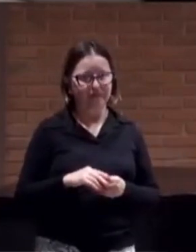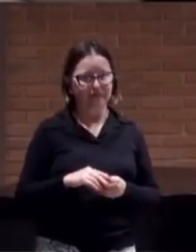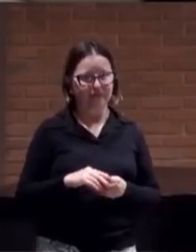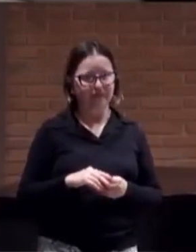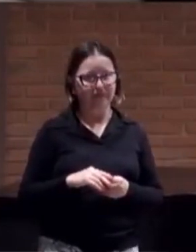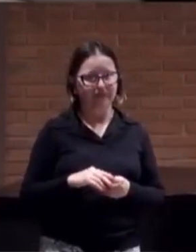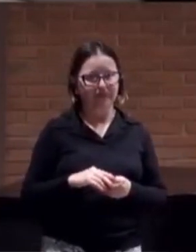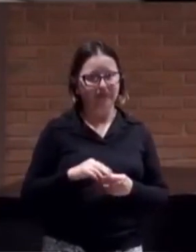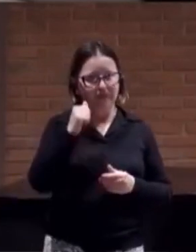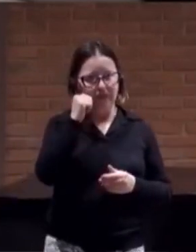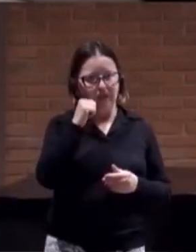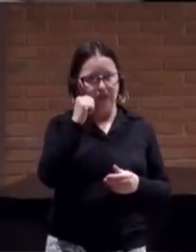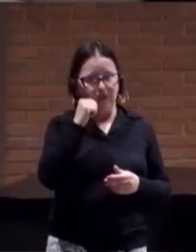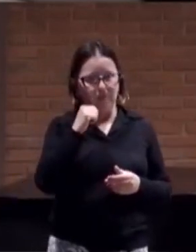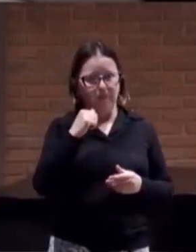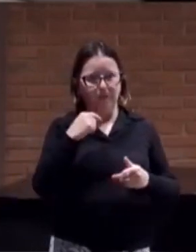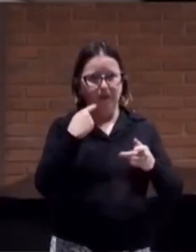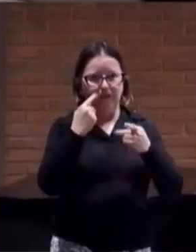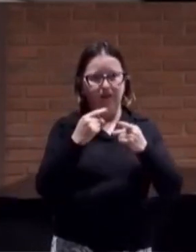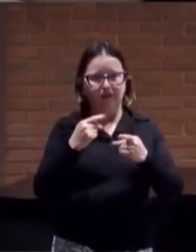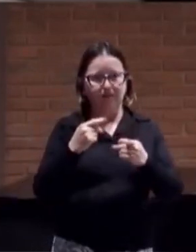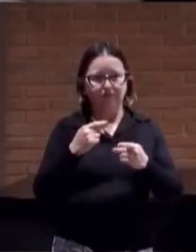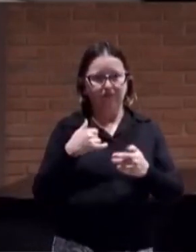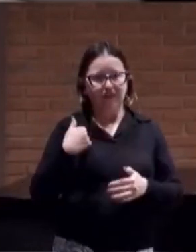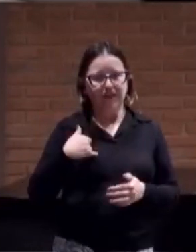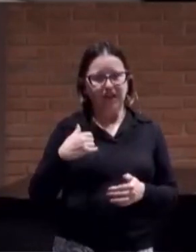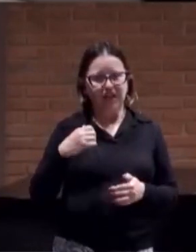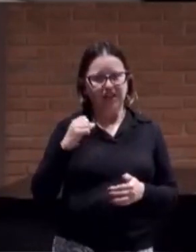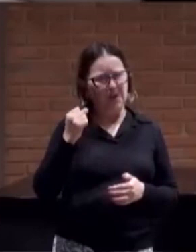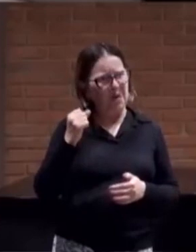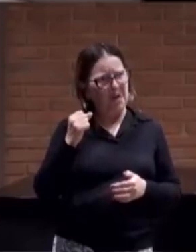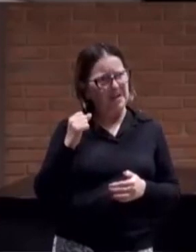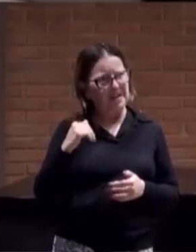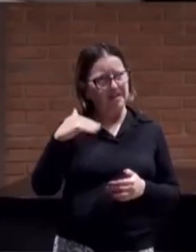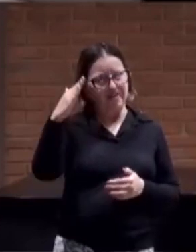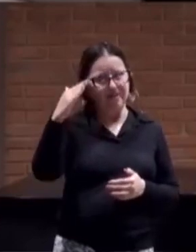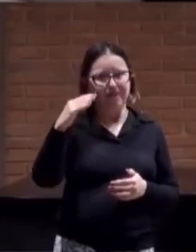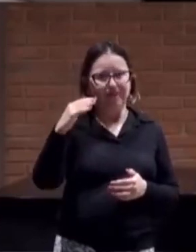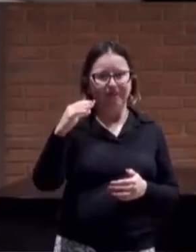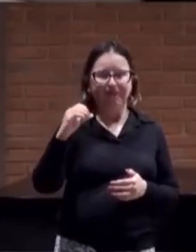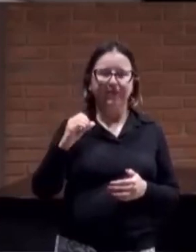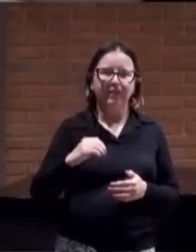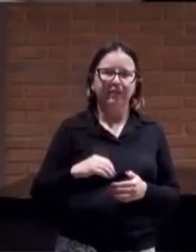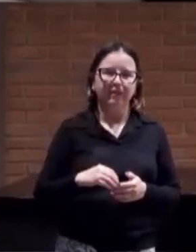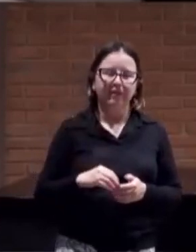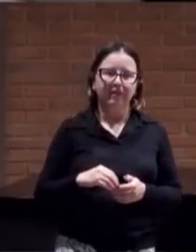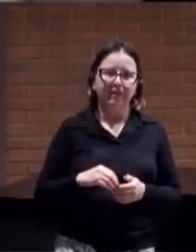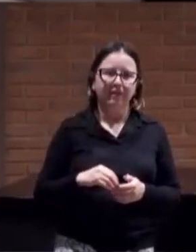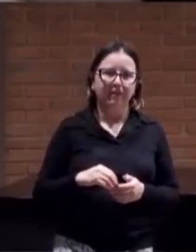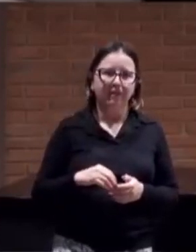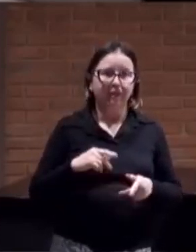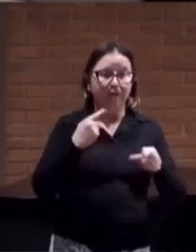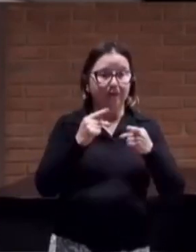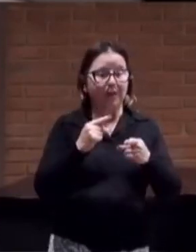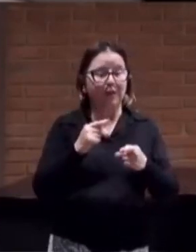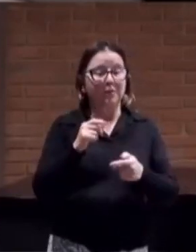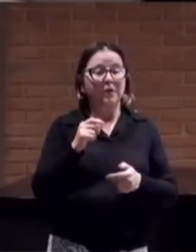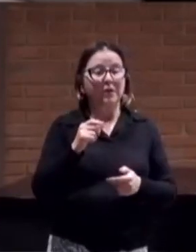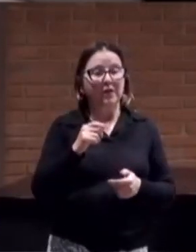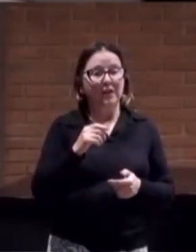E ela disse assim, a senhora de 80 e poucos anos, disse assim: dize-me com quem andas,